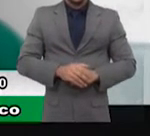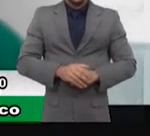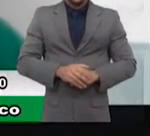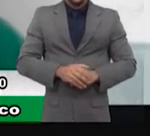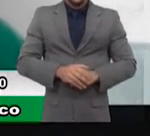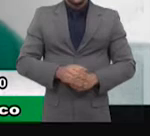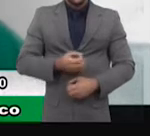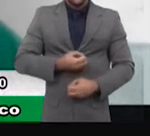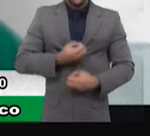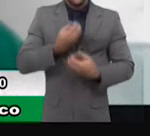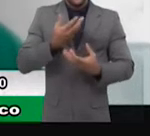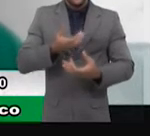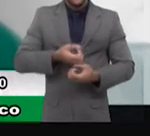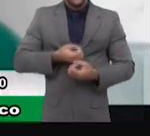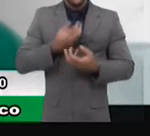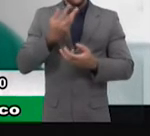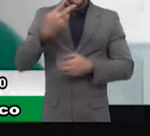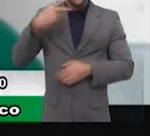aos nobres vereadores,